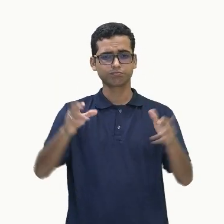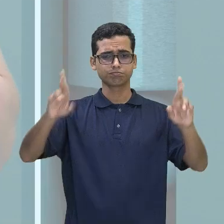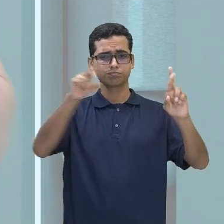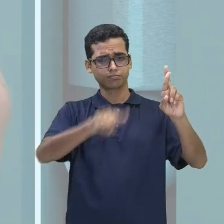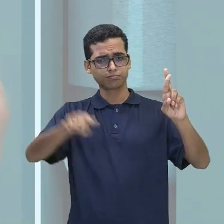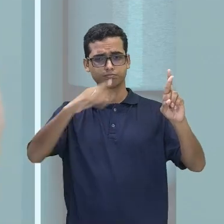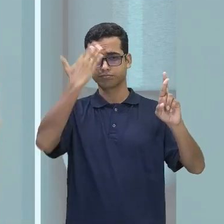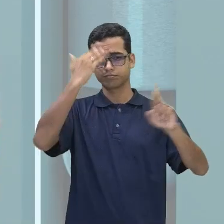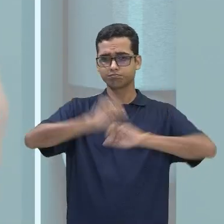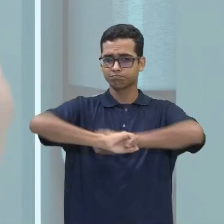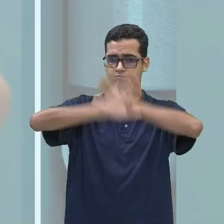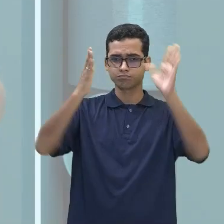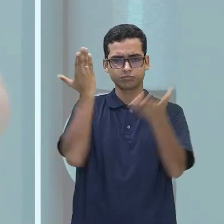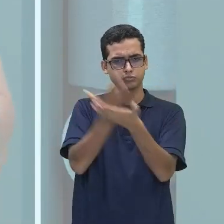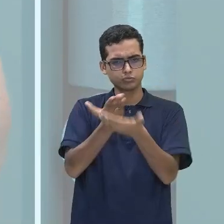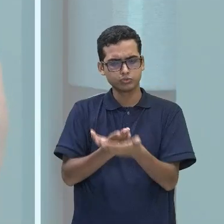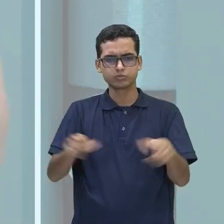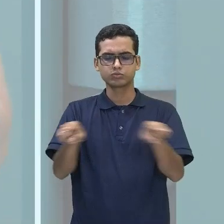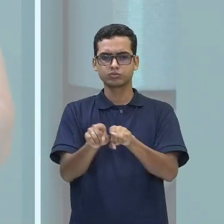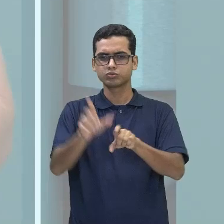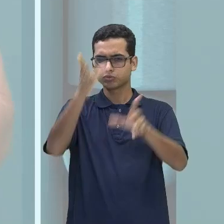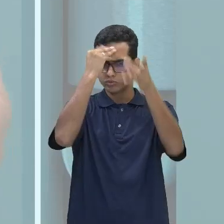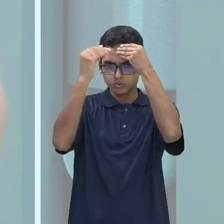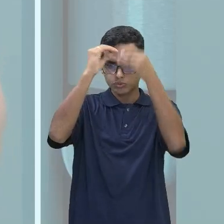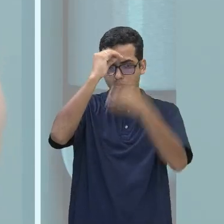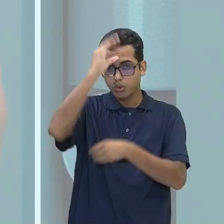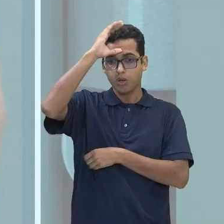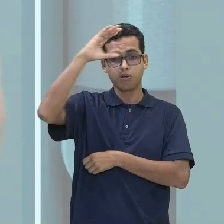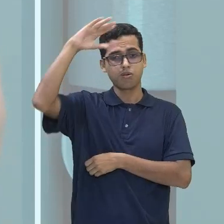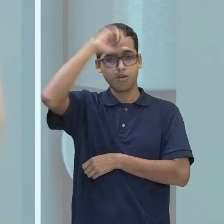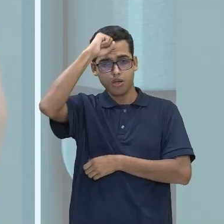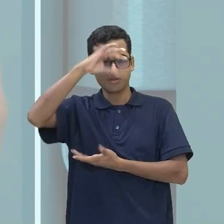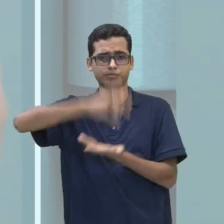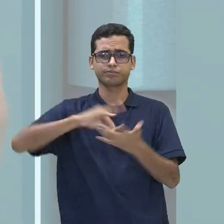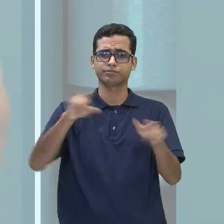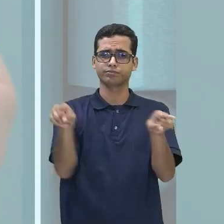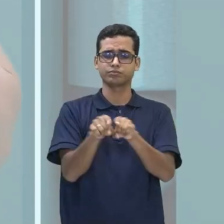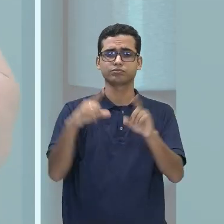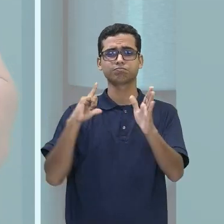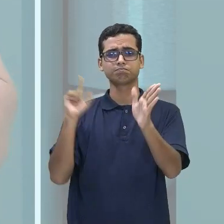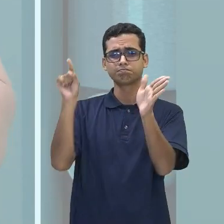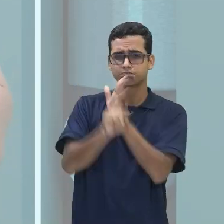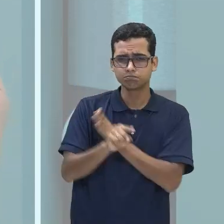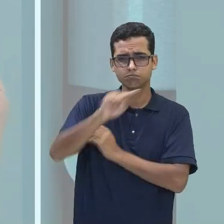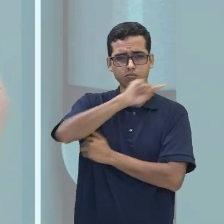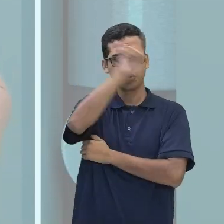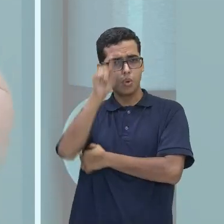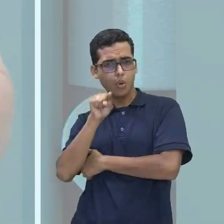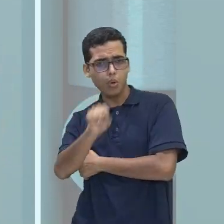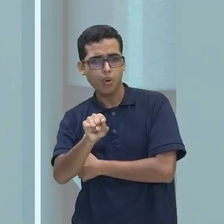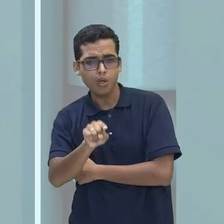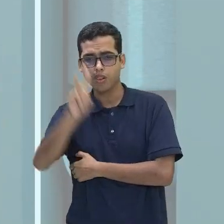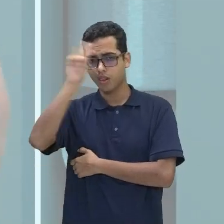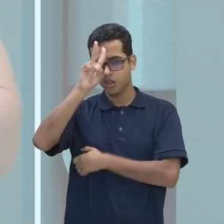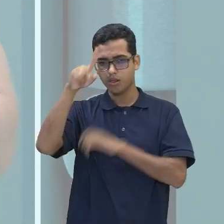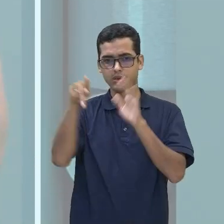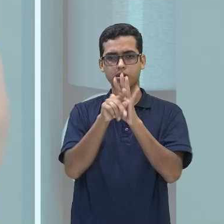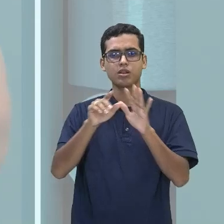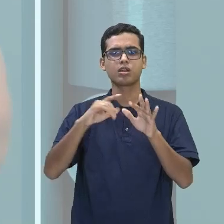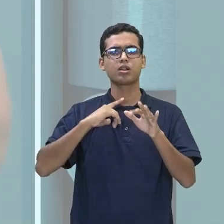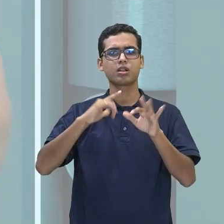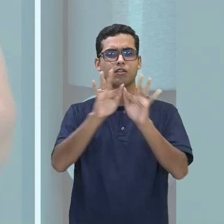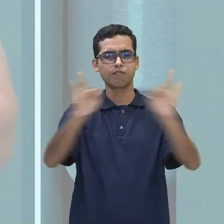tenham compreendido, tenham absorvido esse conteúdo. Lembra, a forma interrogativa, basta você lembrar da afirmativa e fazer